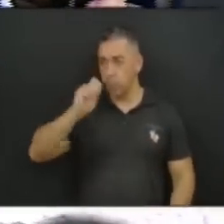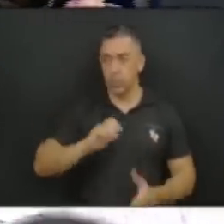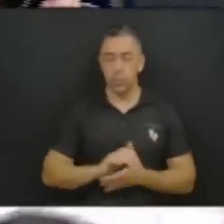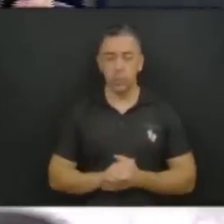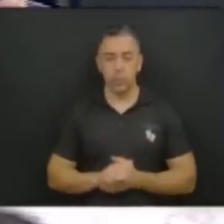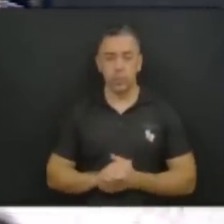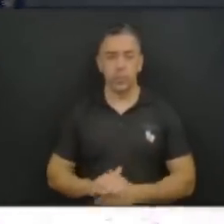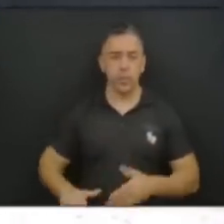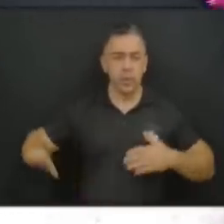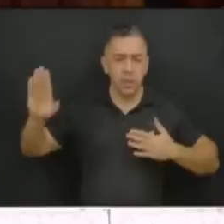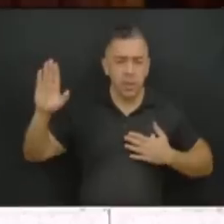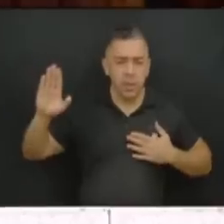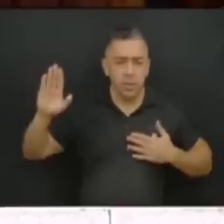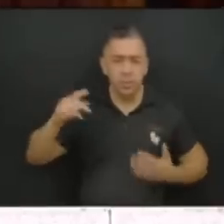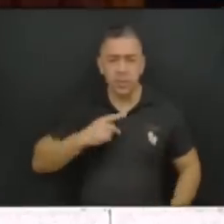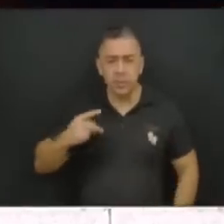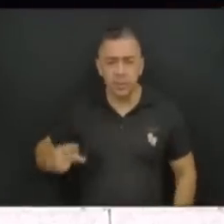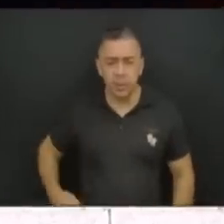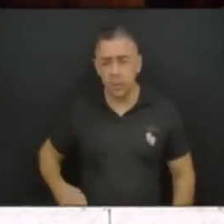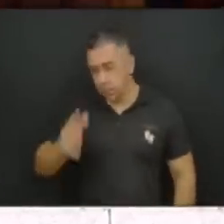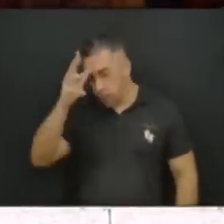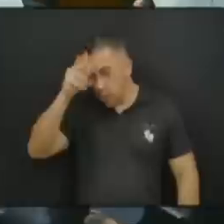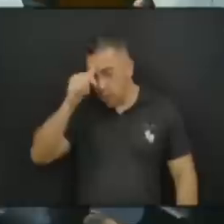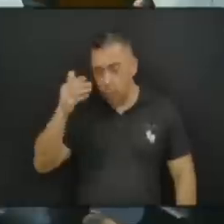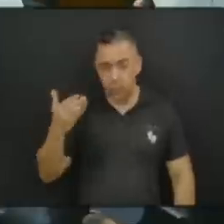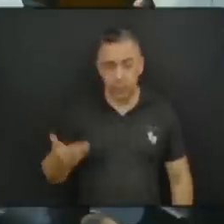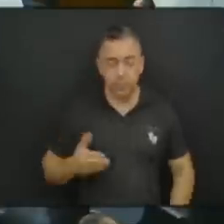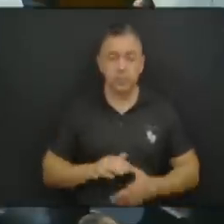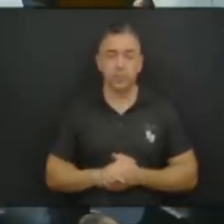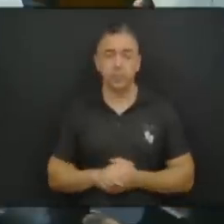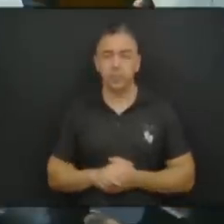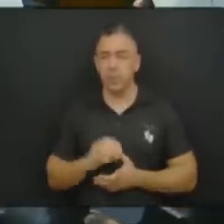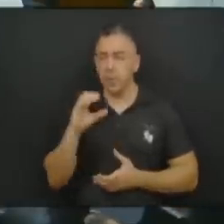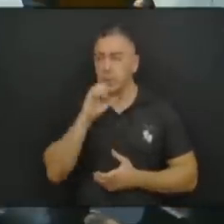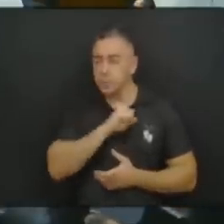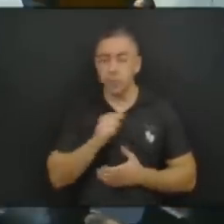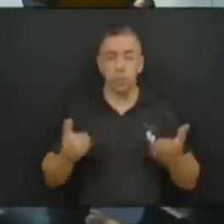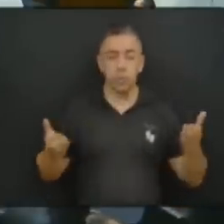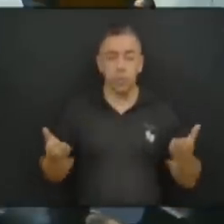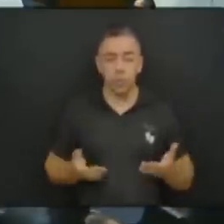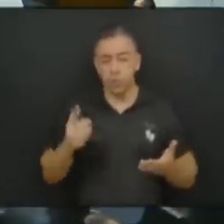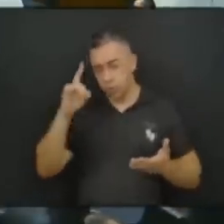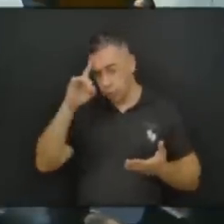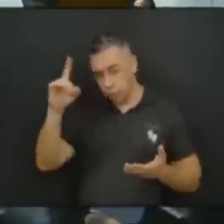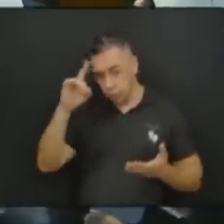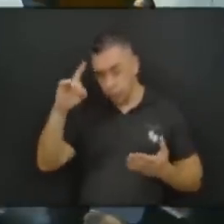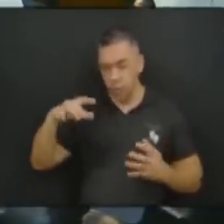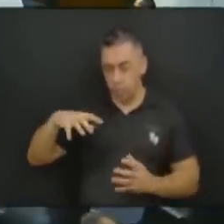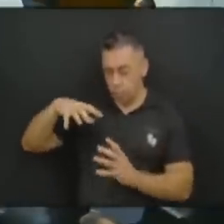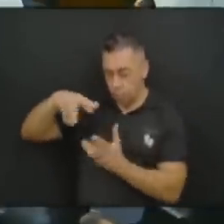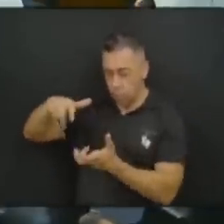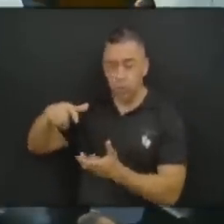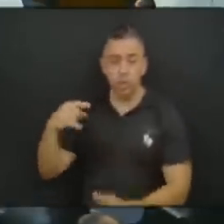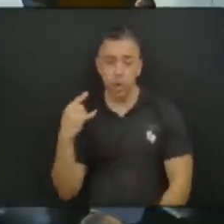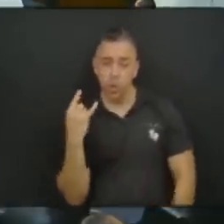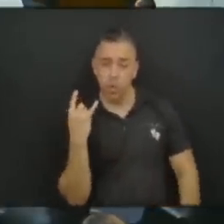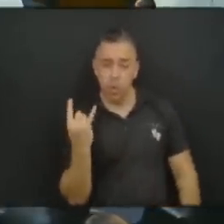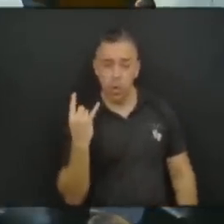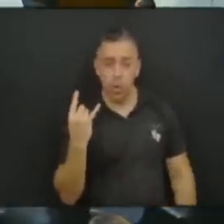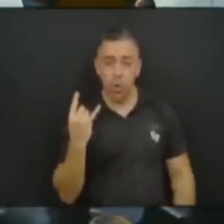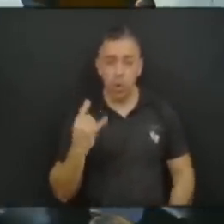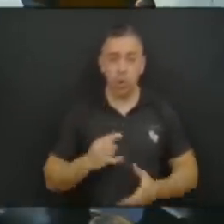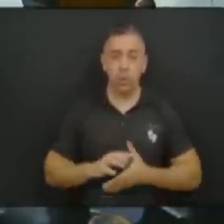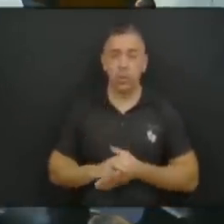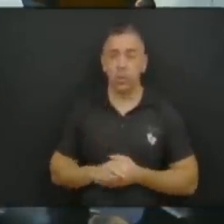presidência pela ordem galo pela ordem deve tá do Galo é rápido hoje é o dia internacional do rock